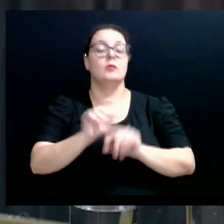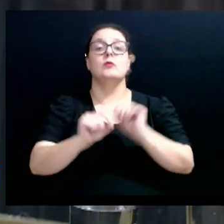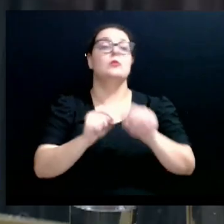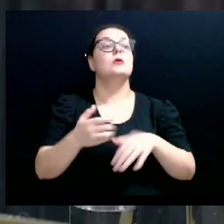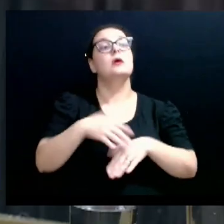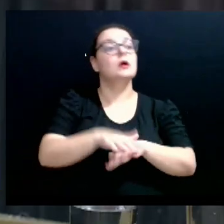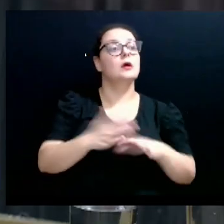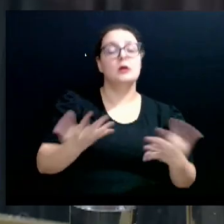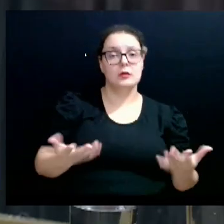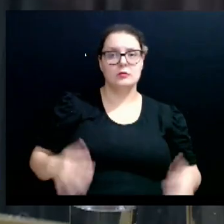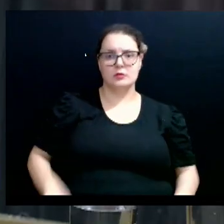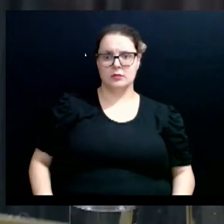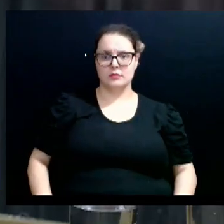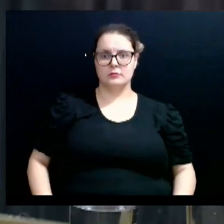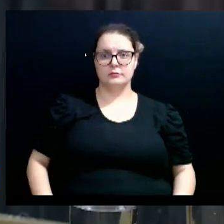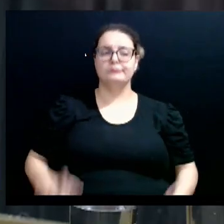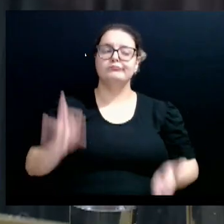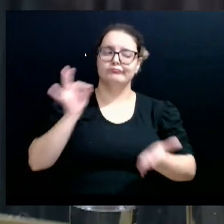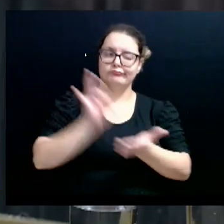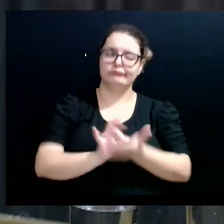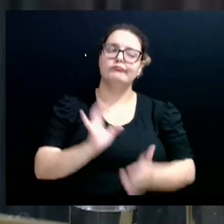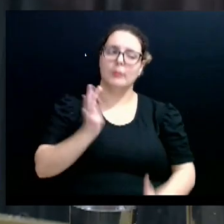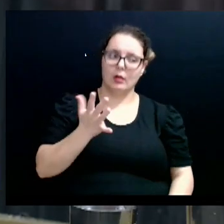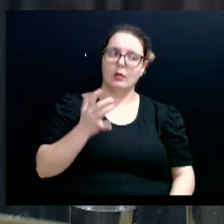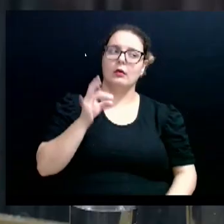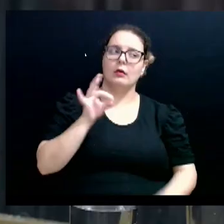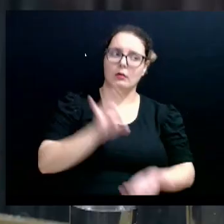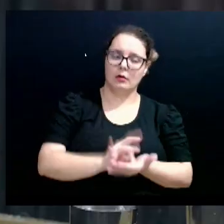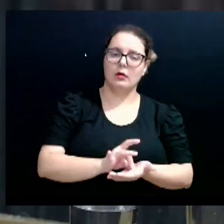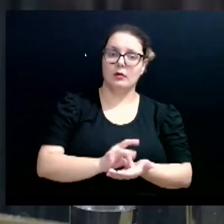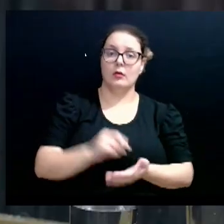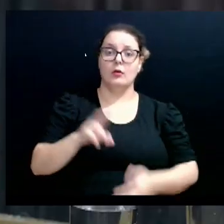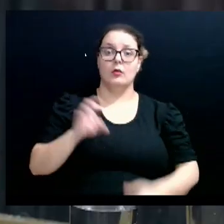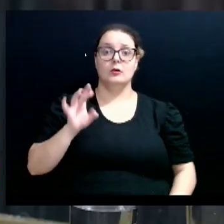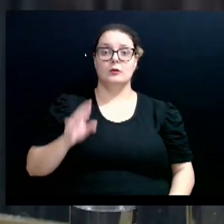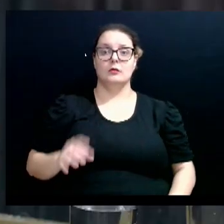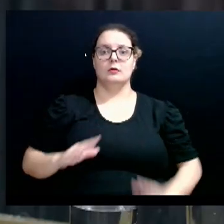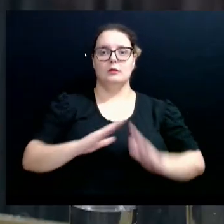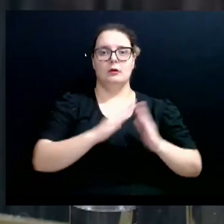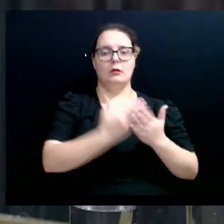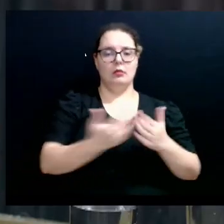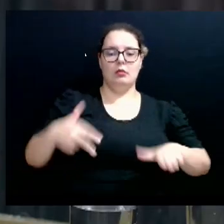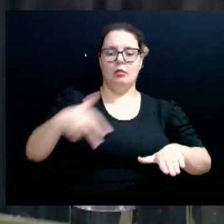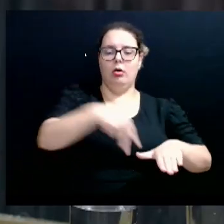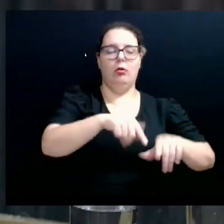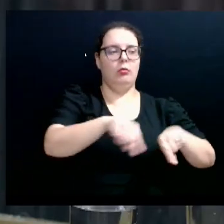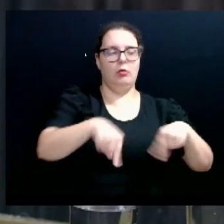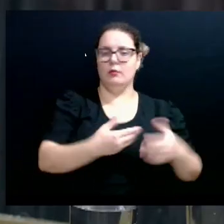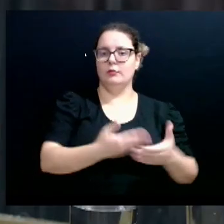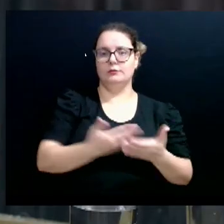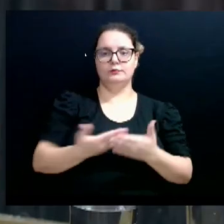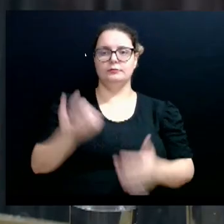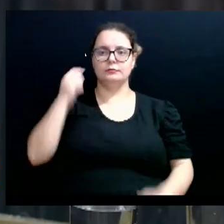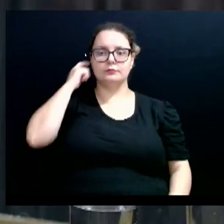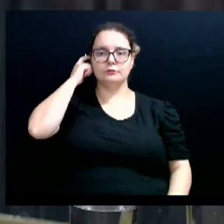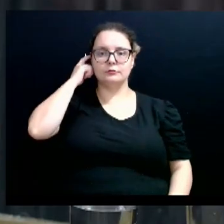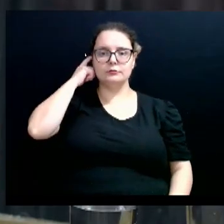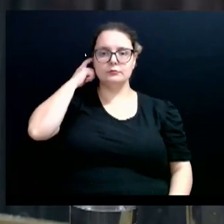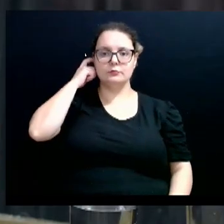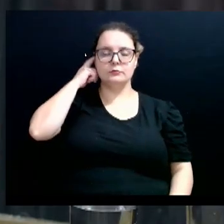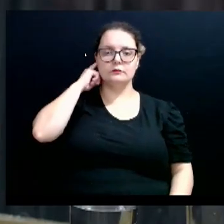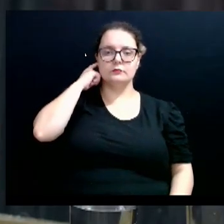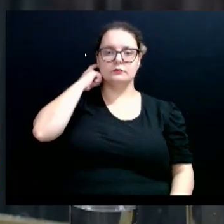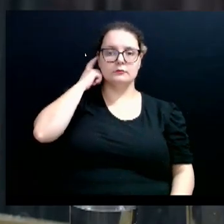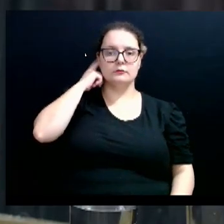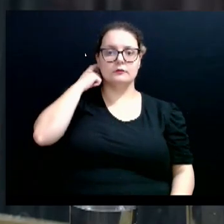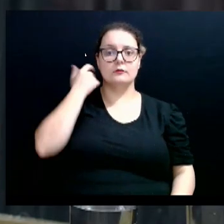que de fato ela está acontecendo? Ou eu só coloco a criança dentro da sala de aula e ela continua apenas